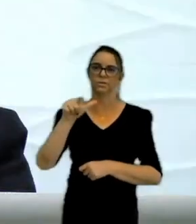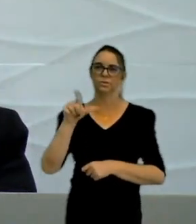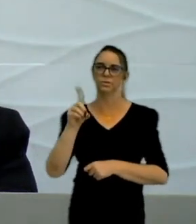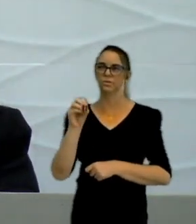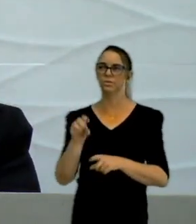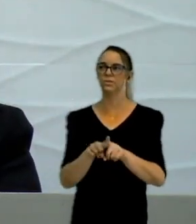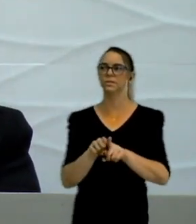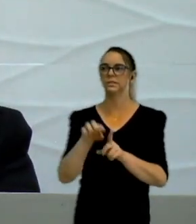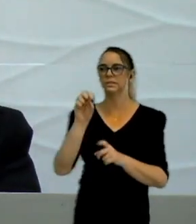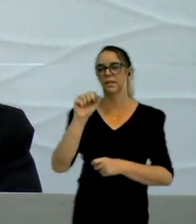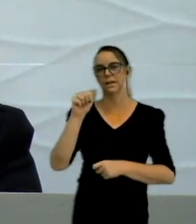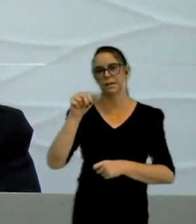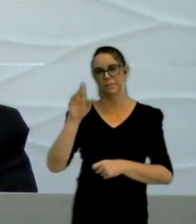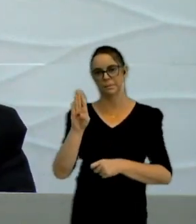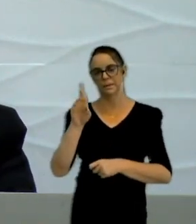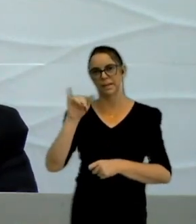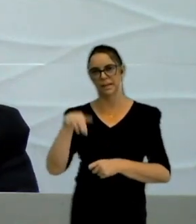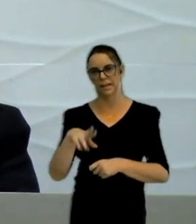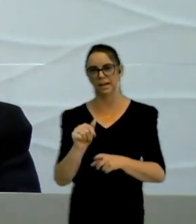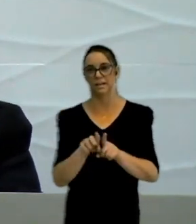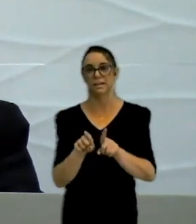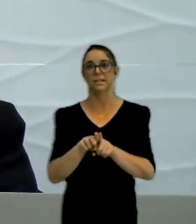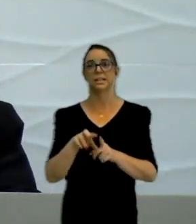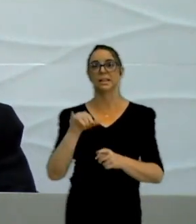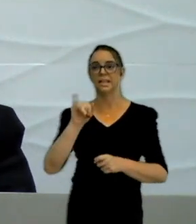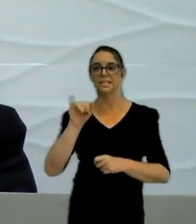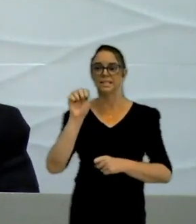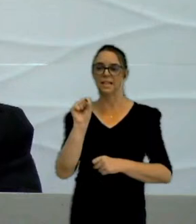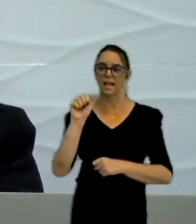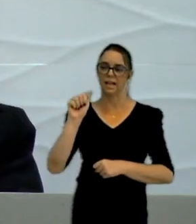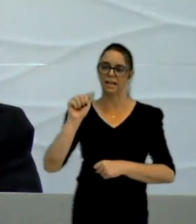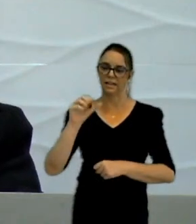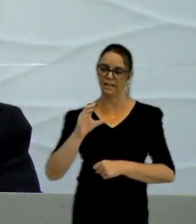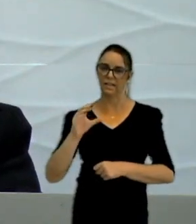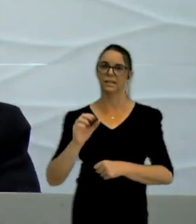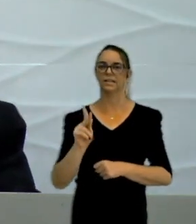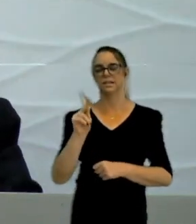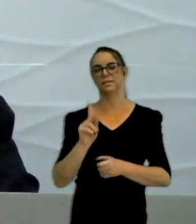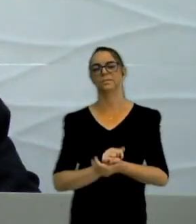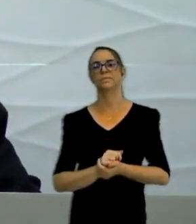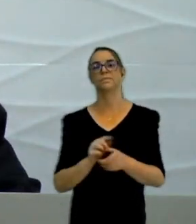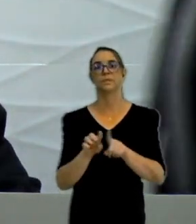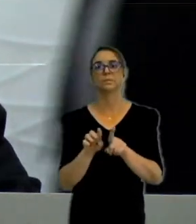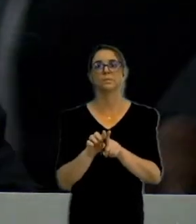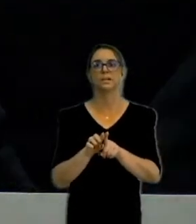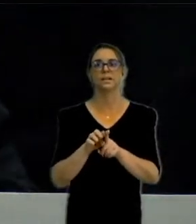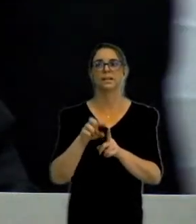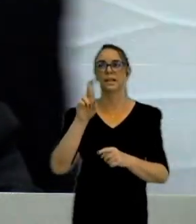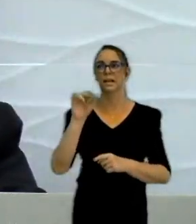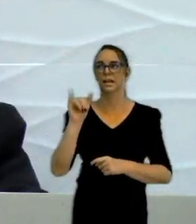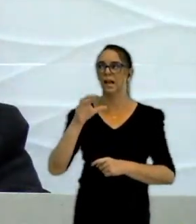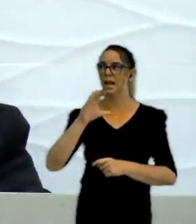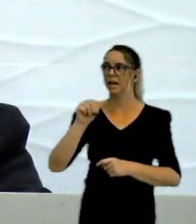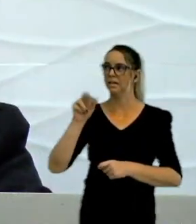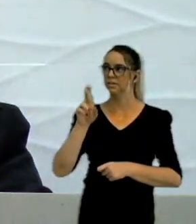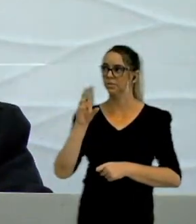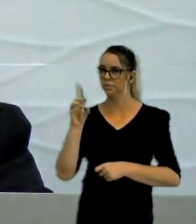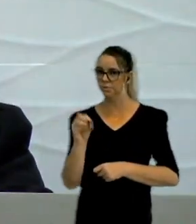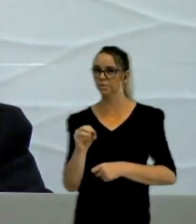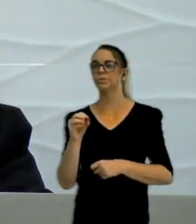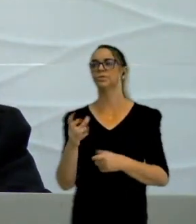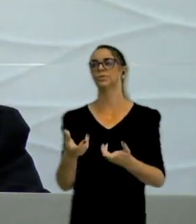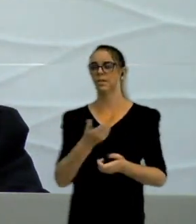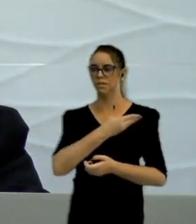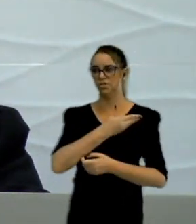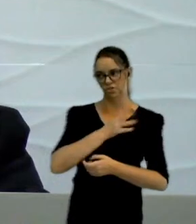Sabrina Santos, Isaac, funcionário também dessa casa, Ricardo da Máquina, o colega já